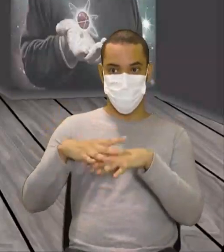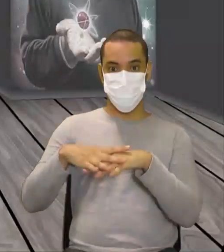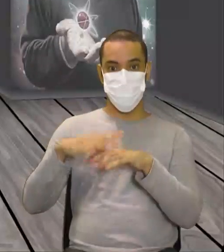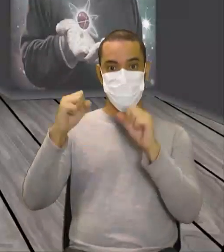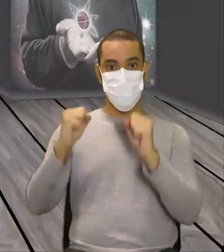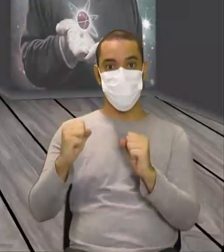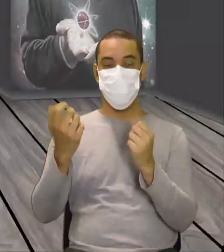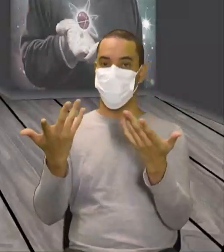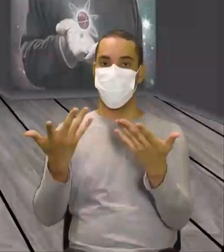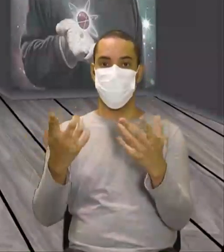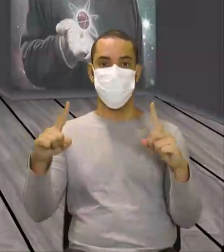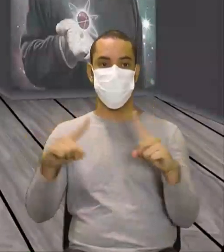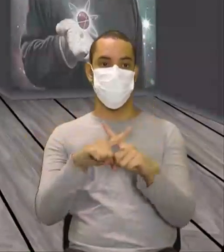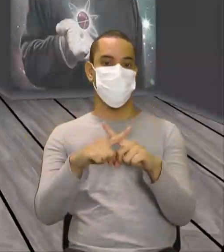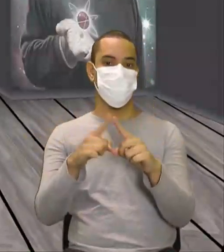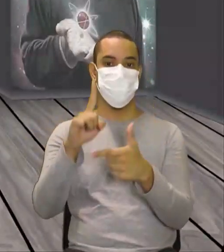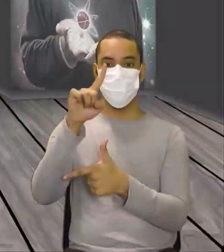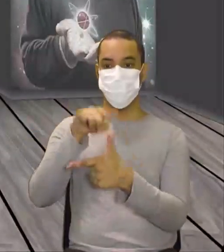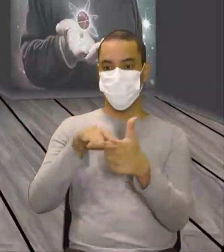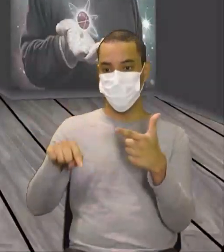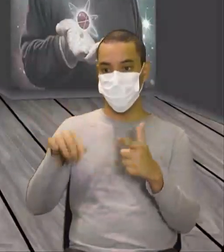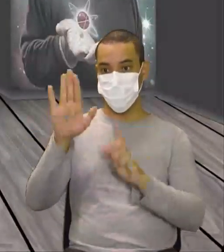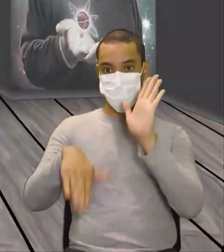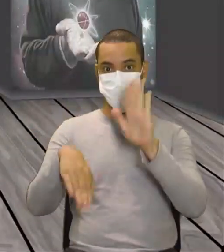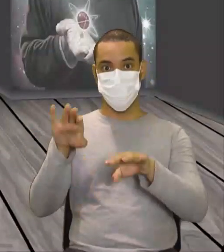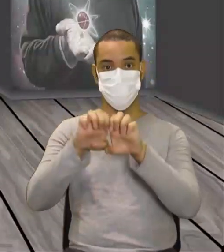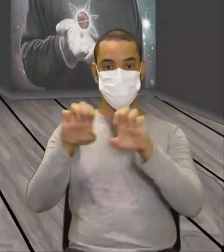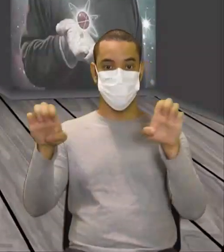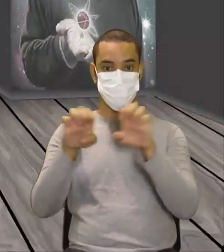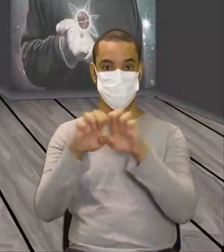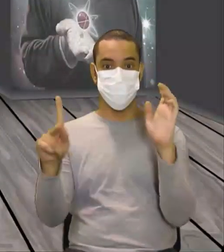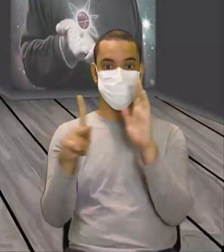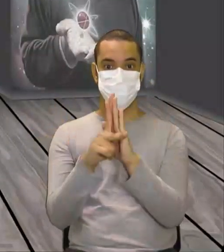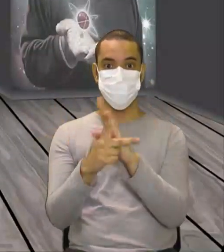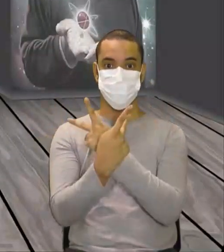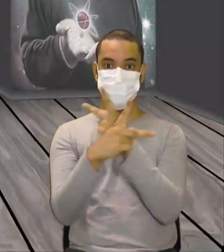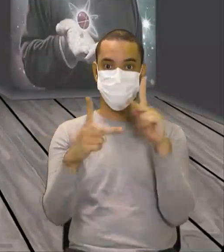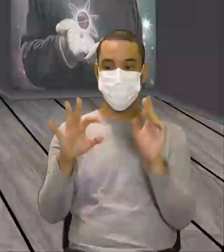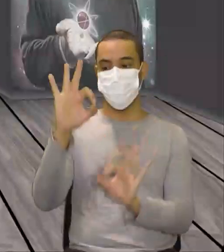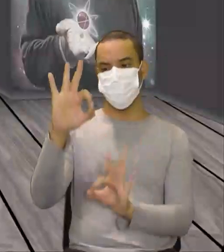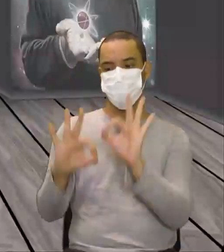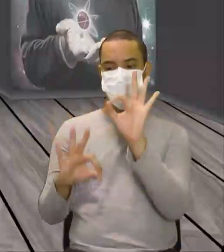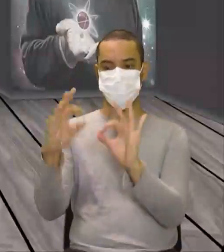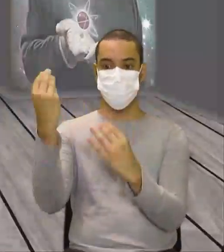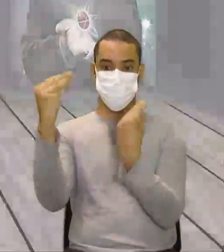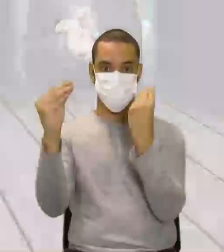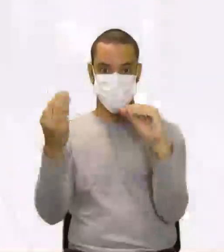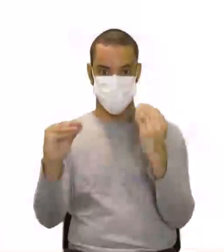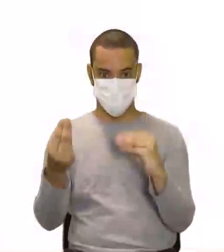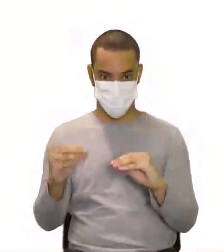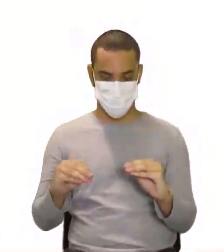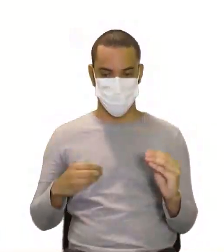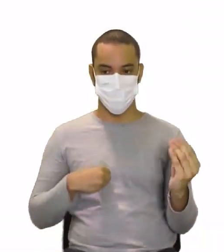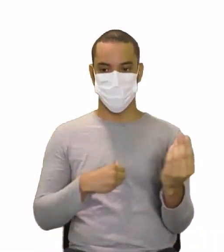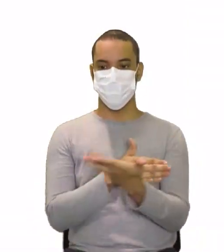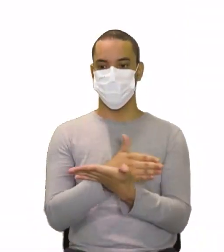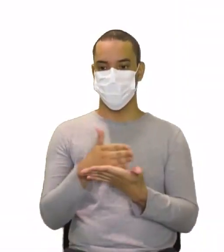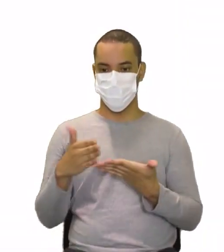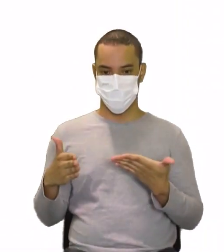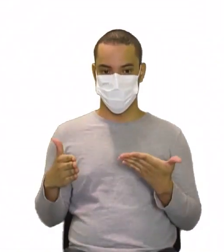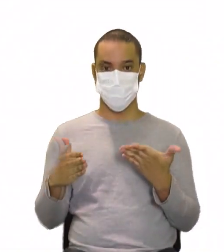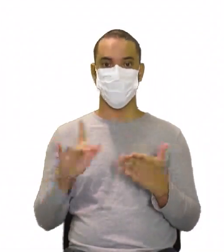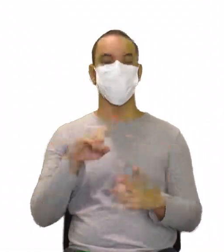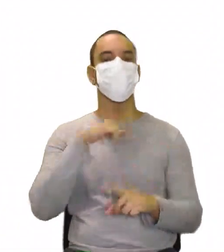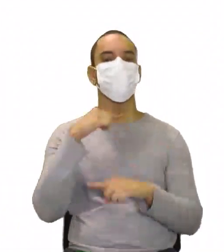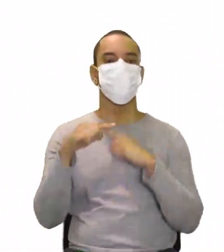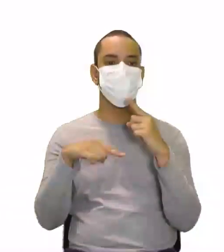pode multiplicar antes, dividir, dependendo da equação, a forma que você organiza a equação. Então, vamos começar? Então, aí, tirando